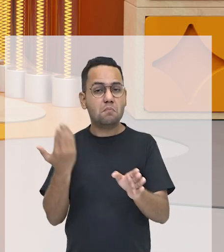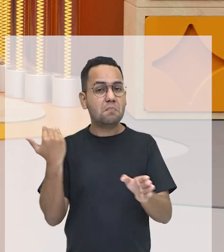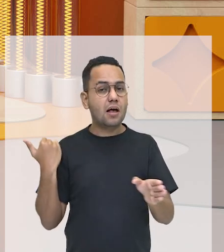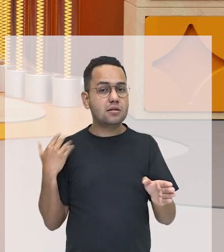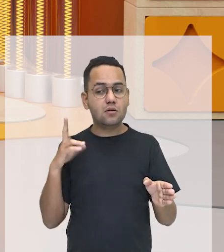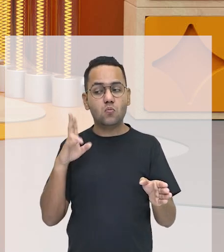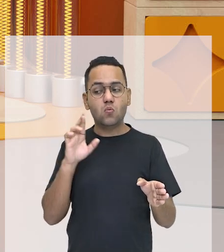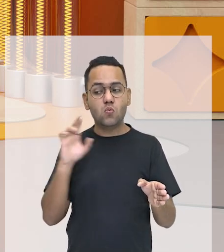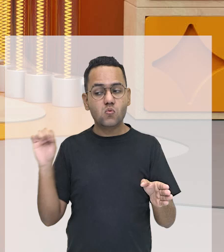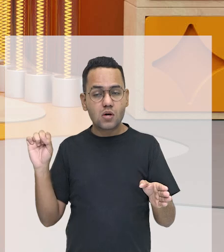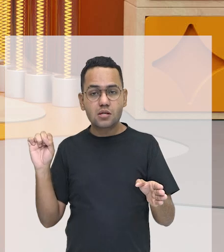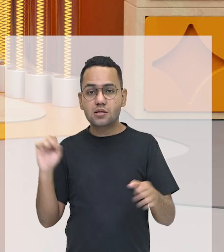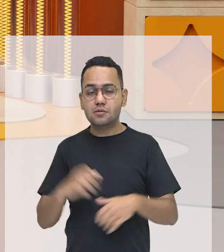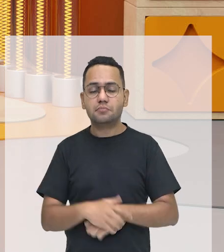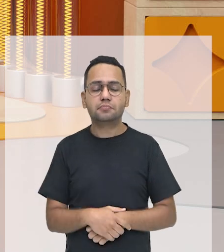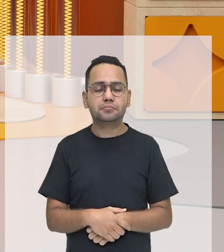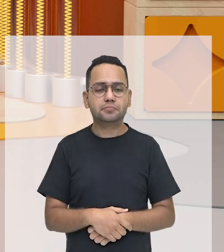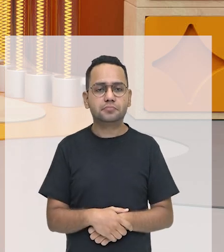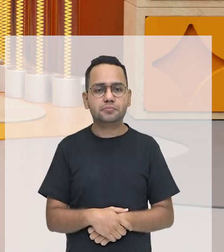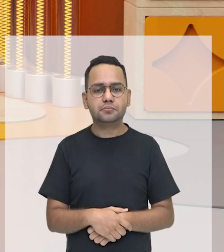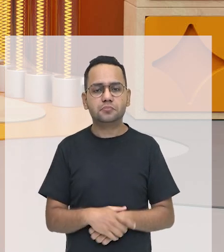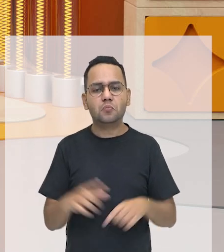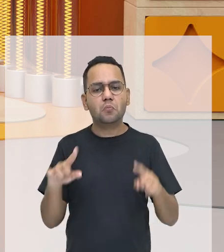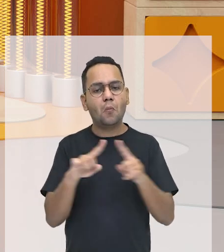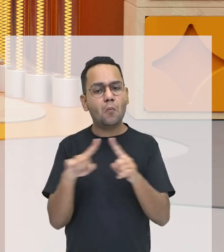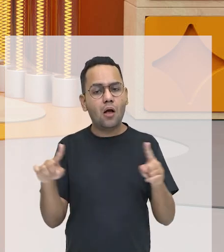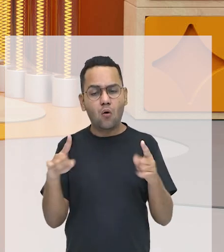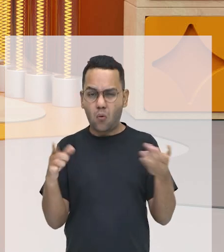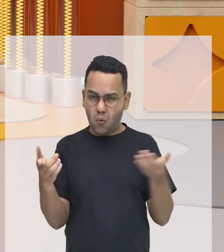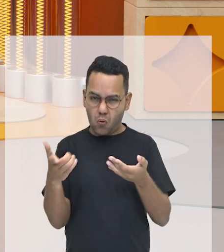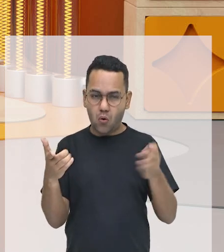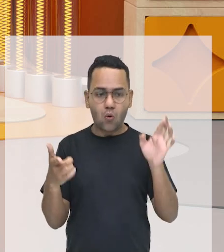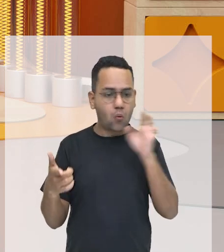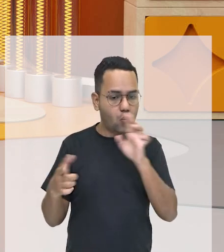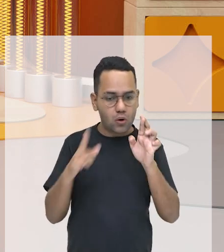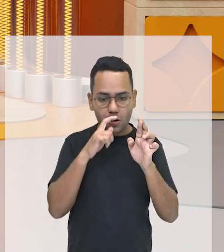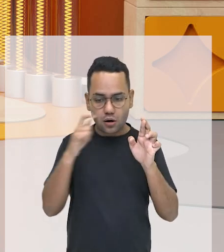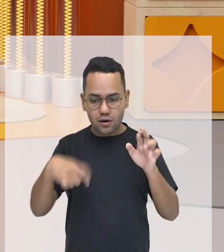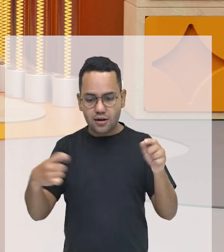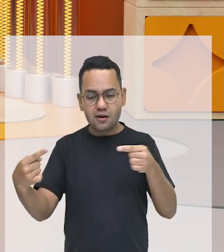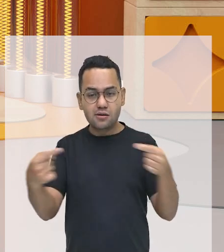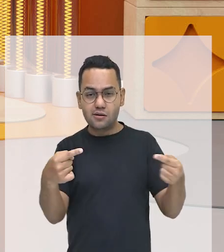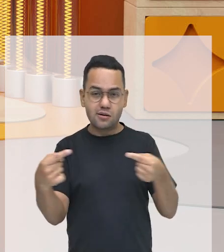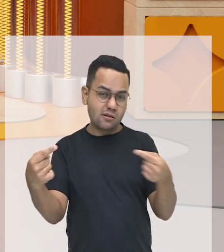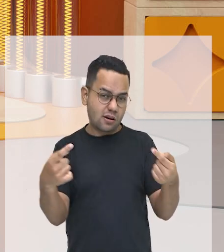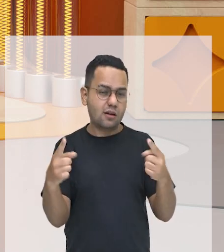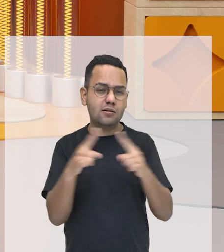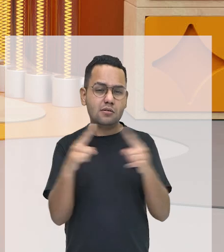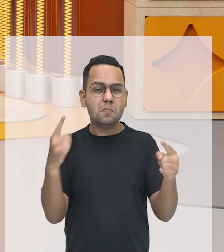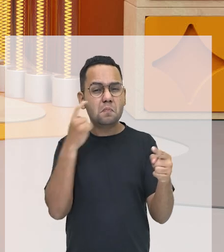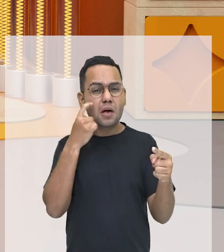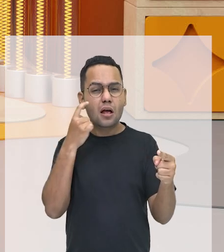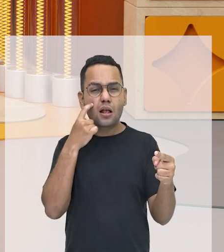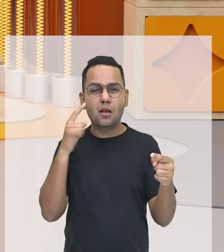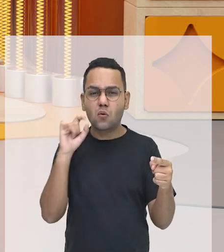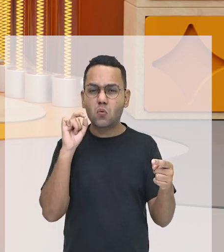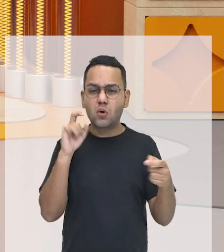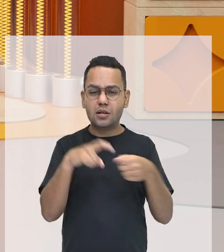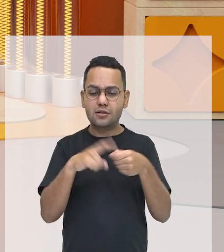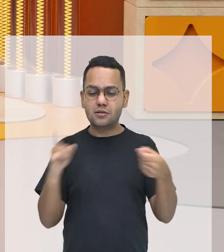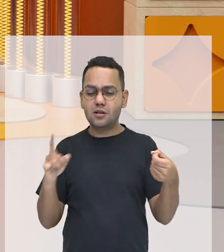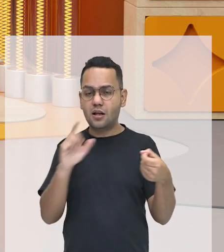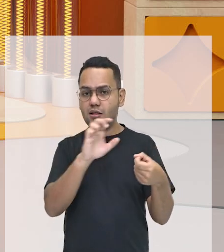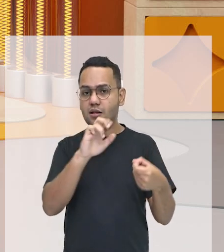com a Federação Russa, porém estão em guerra e existe essa situação de não fazer mais parte ali da